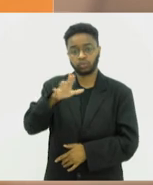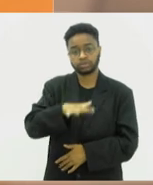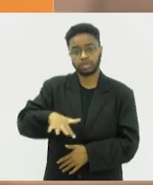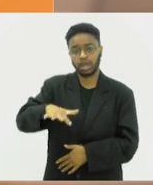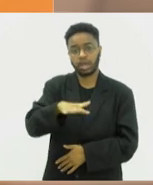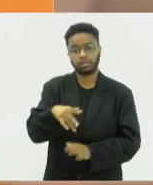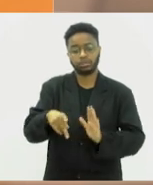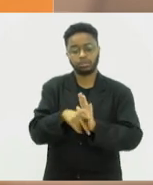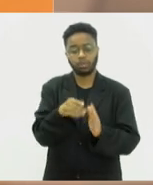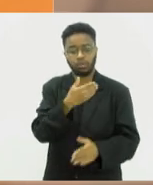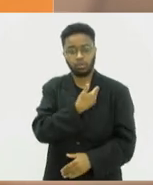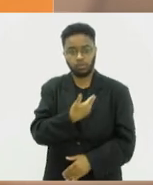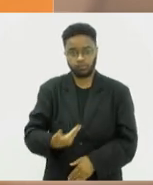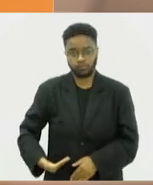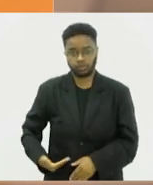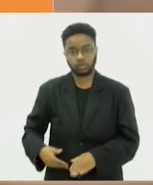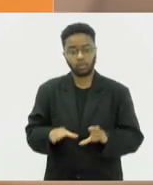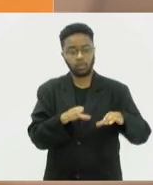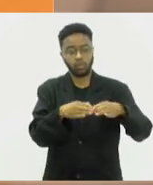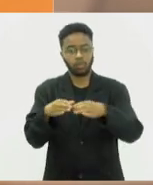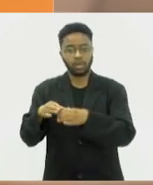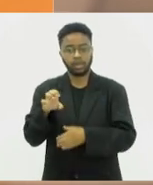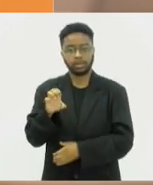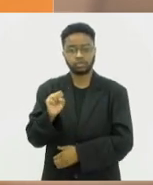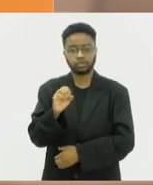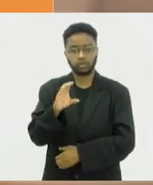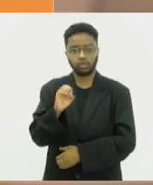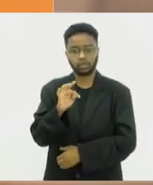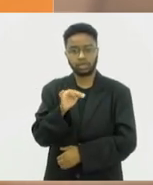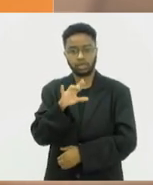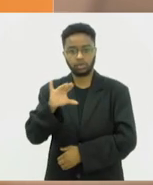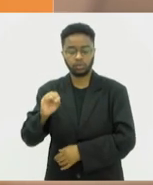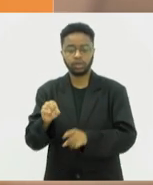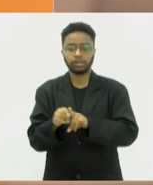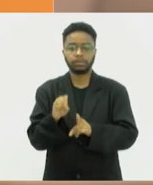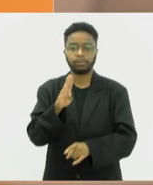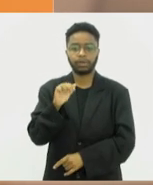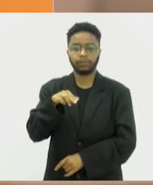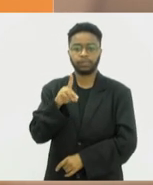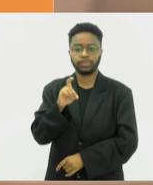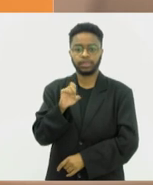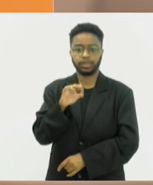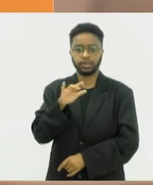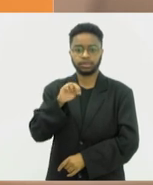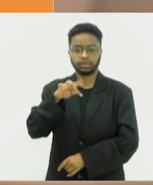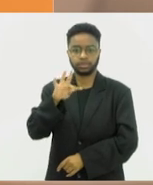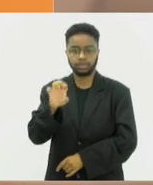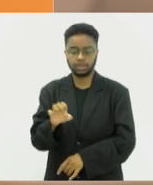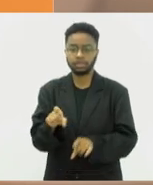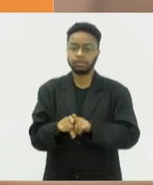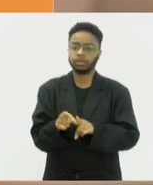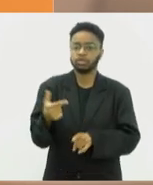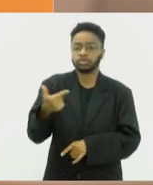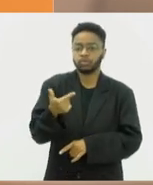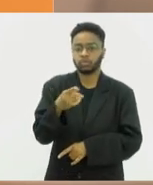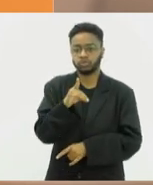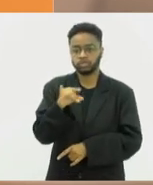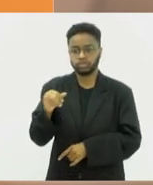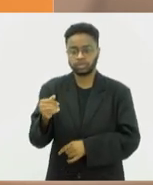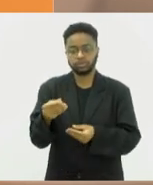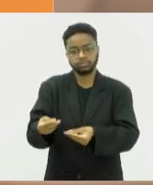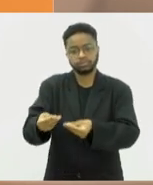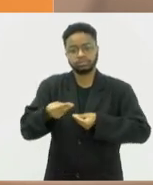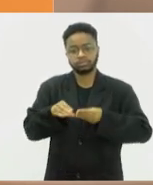do estado por grupos de escoteiros e núcleos de bandeirantes. E passa pelo segundo dia para o recebimento